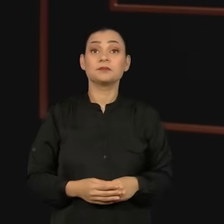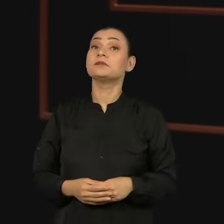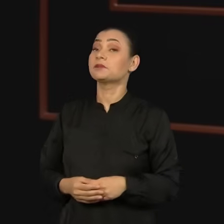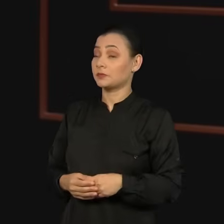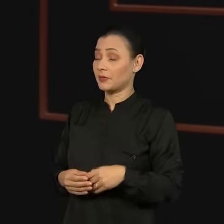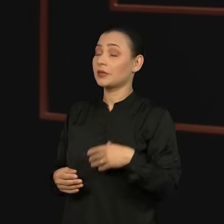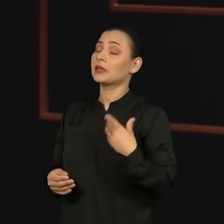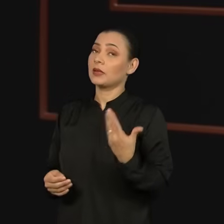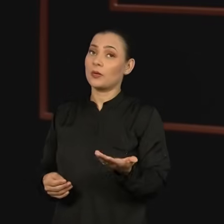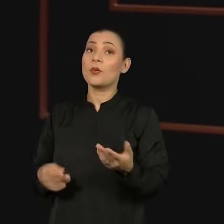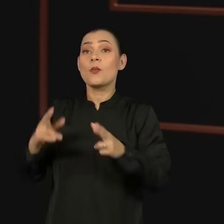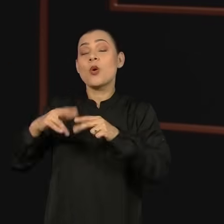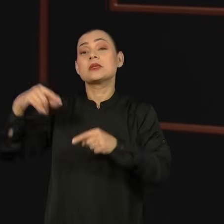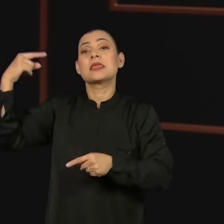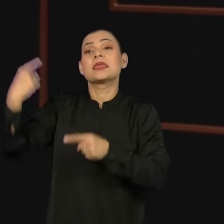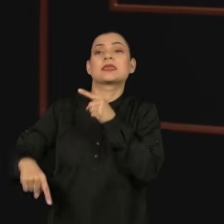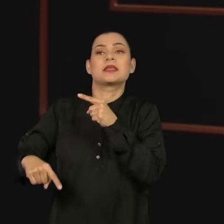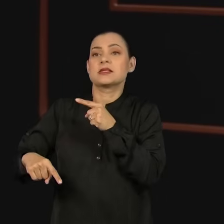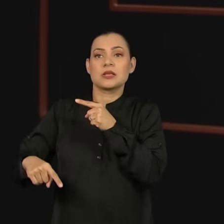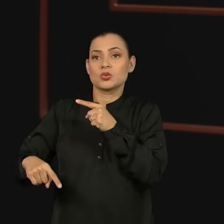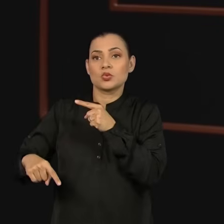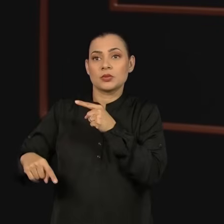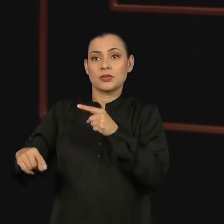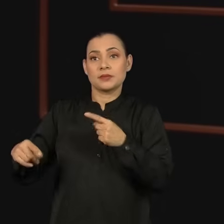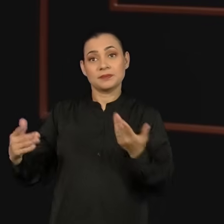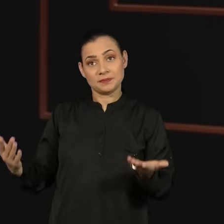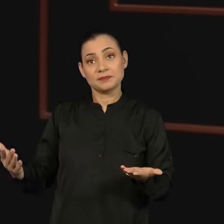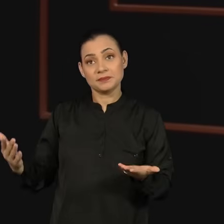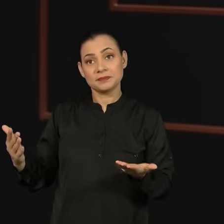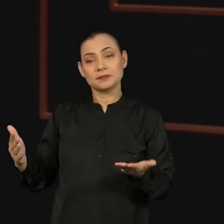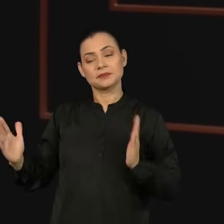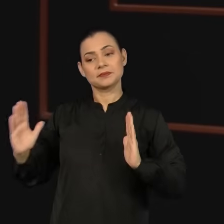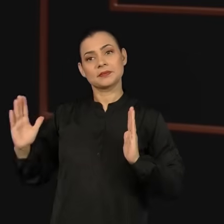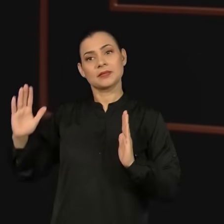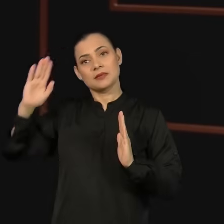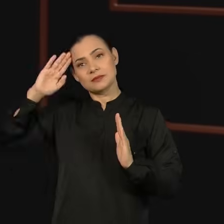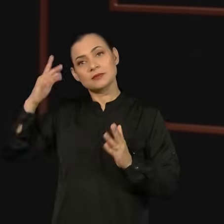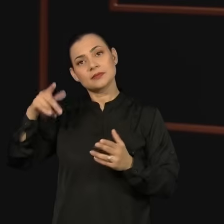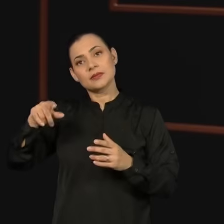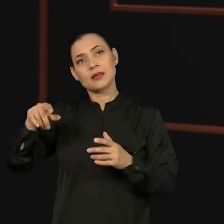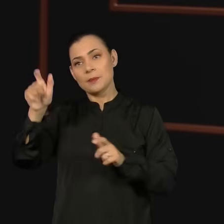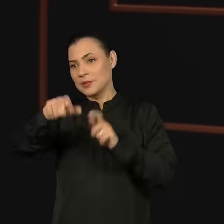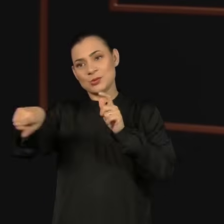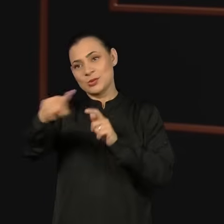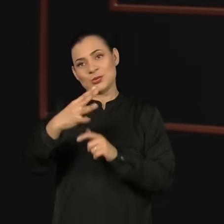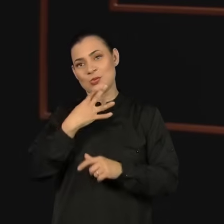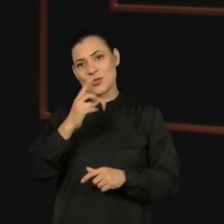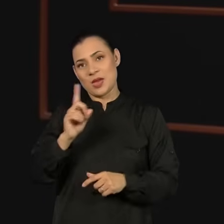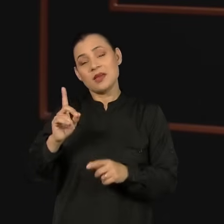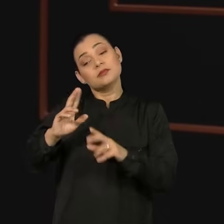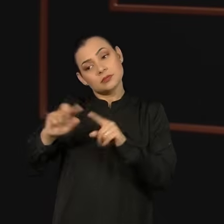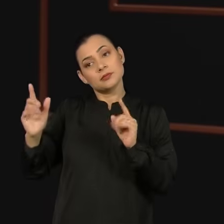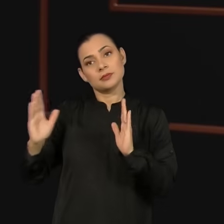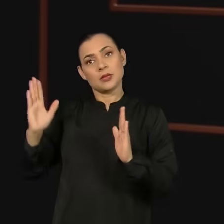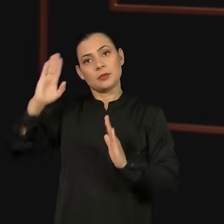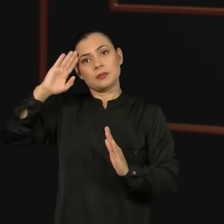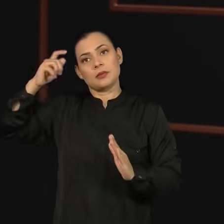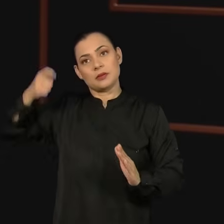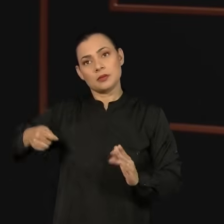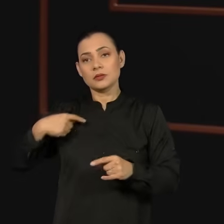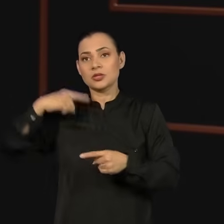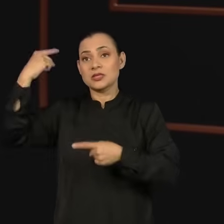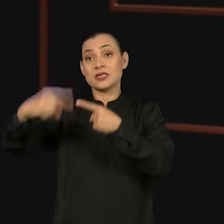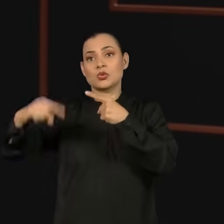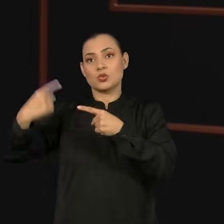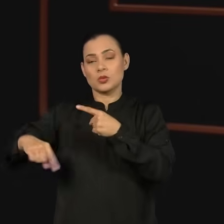Por causa da censura, né? Censura. Tinha essa coisa que as pessoas agora não sabem nem o que é isso. Mas o texto tinha que